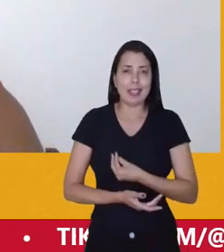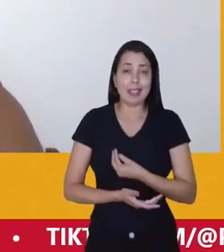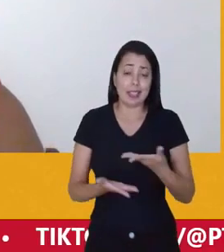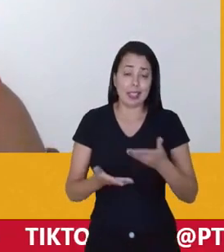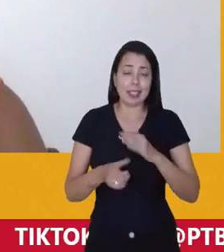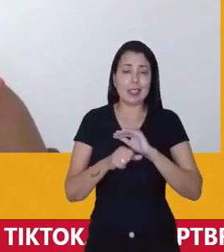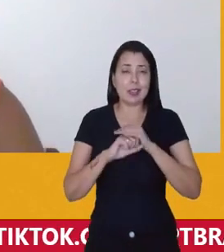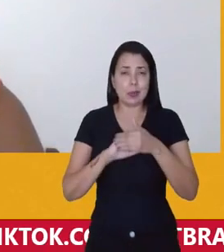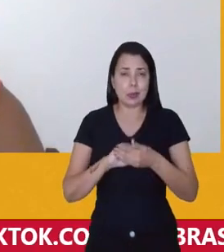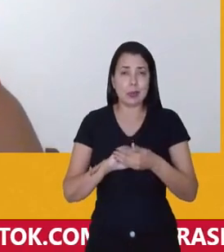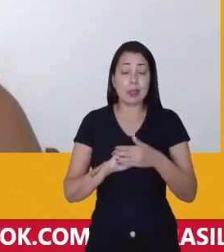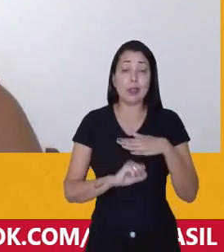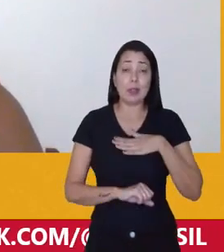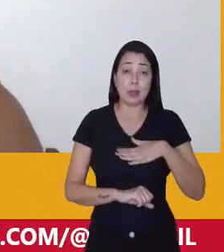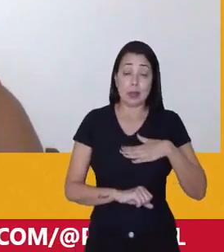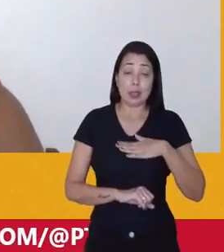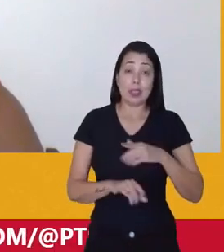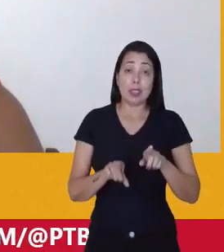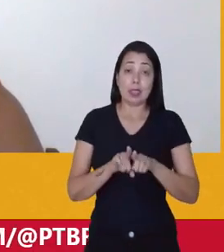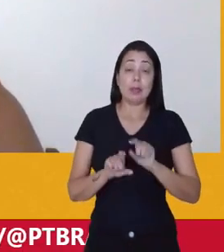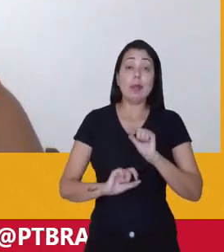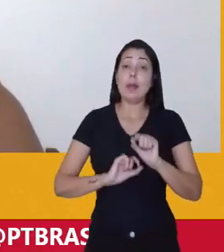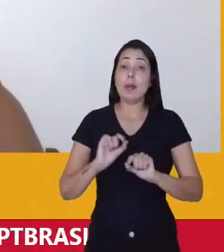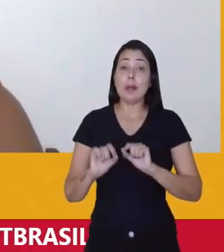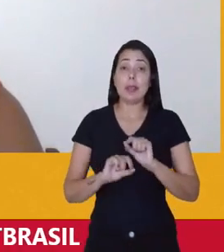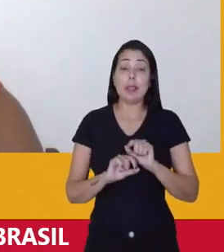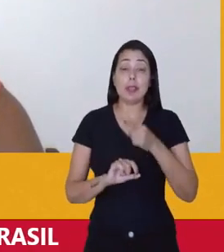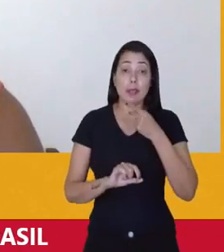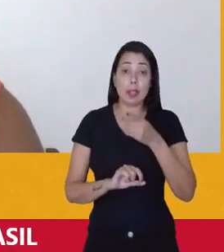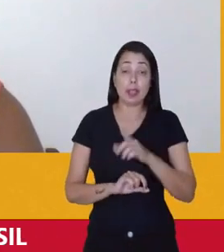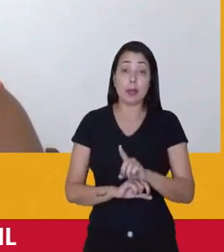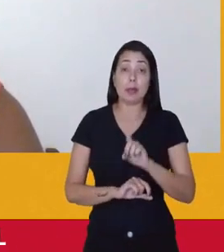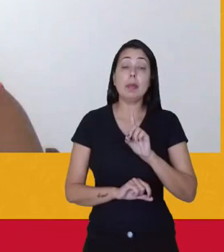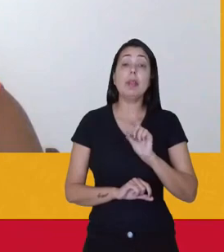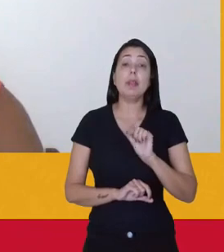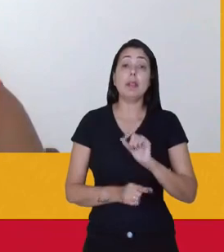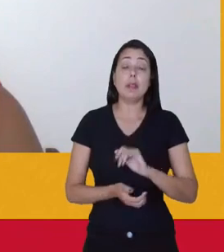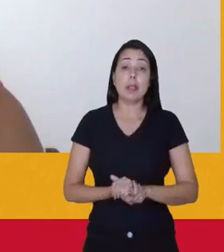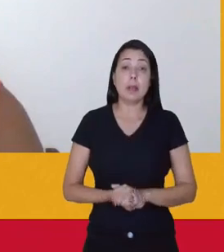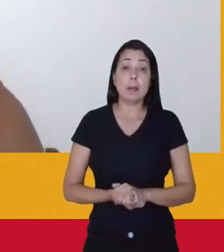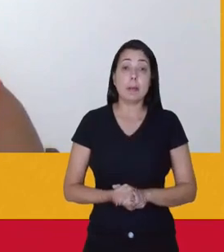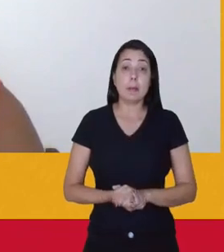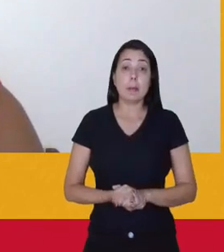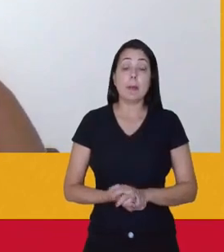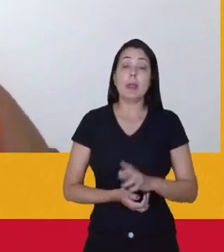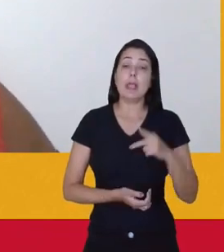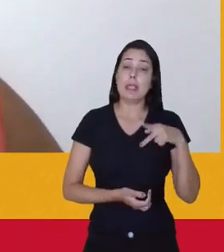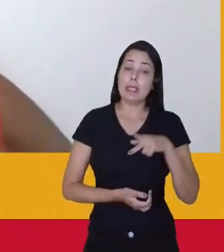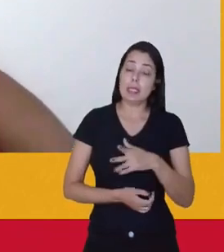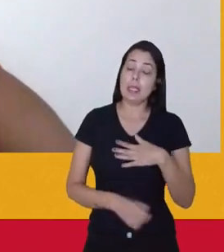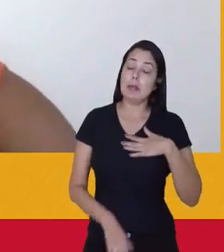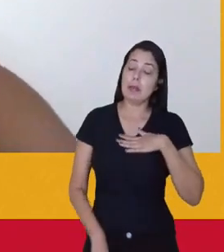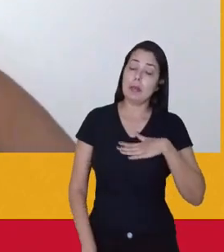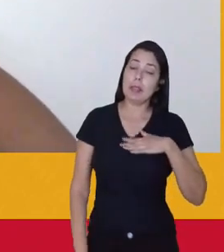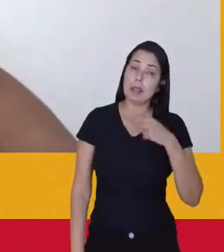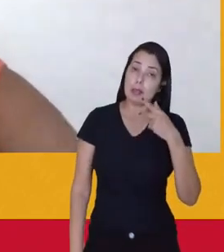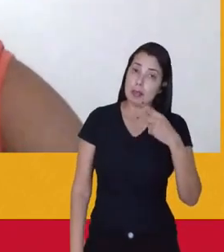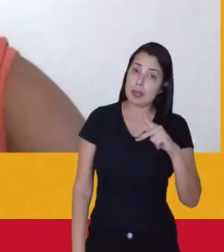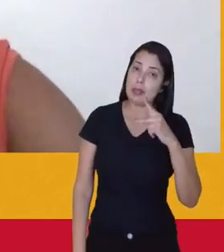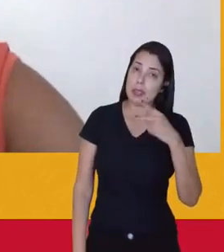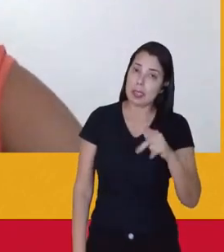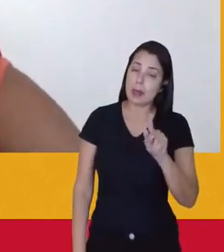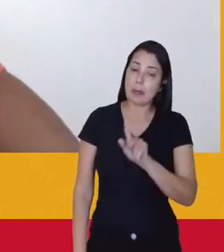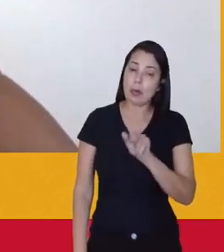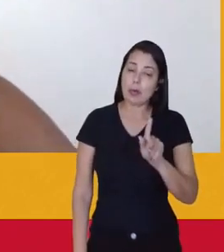noite e eu quero dizer primeiramente que é sempre um prazer estar com você. Você, professora